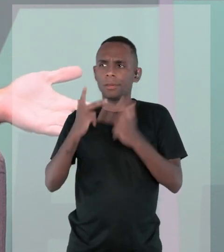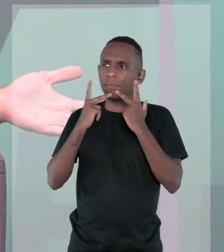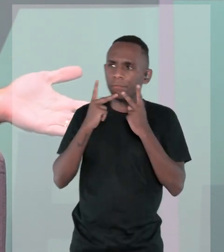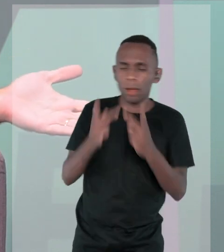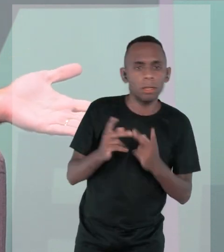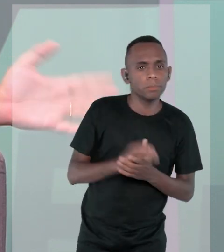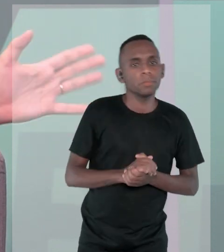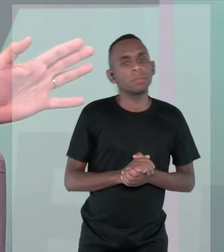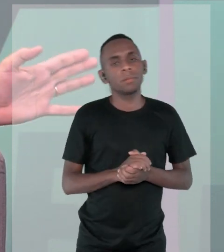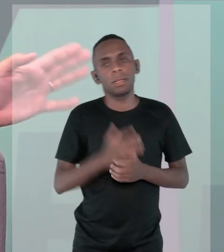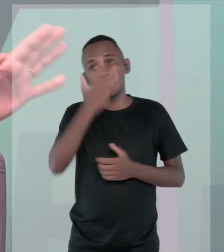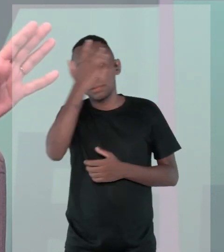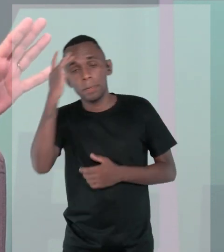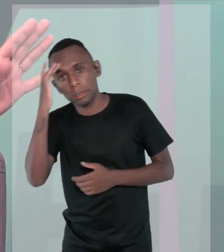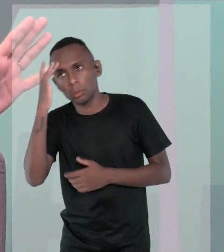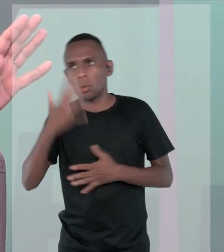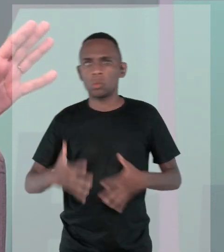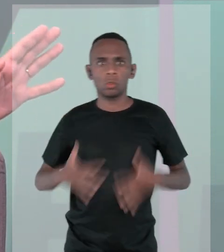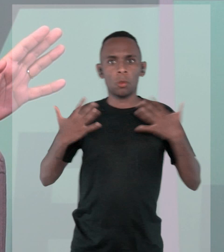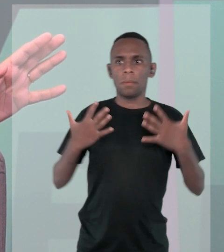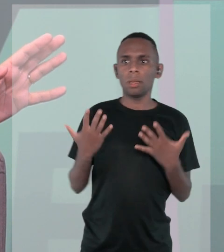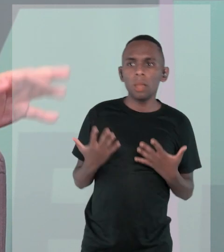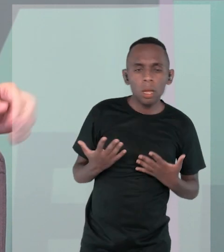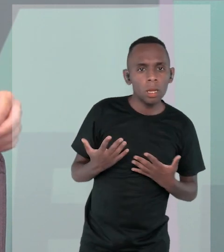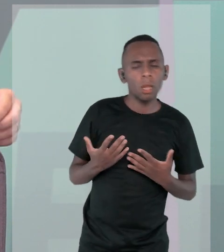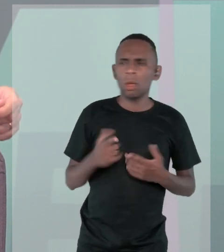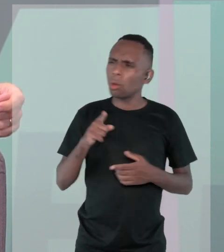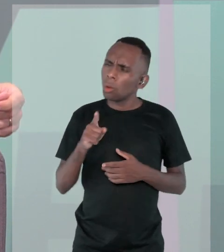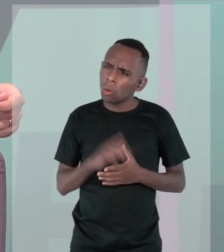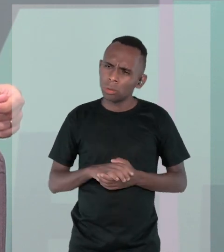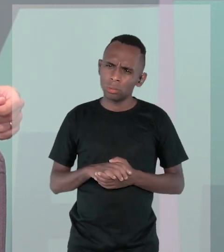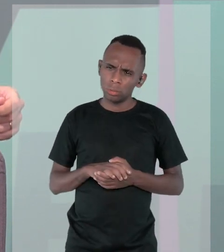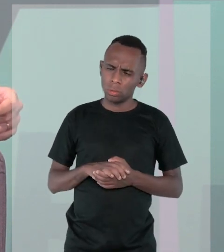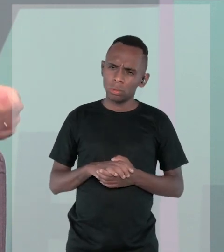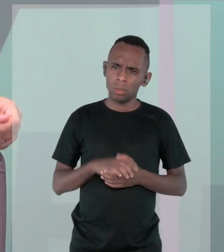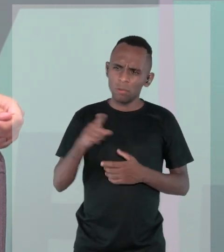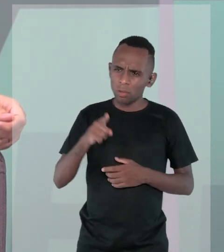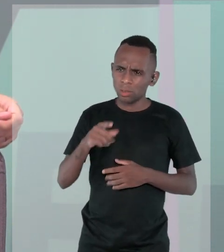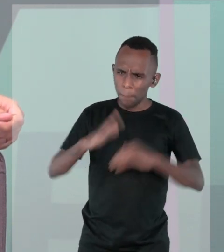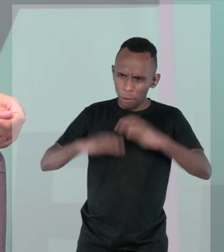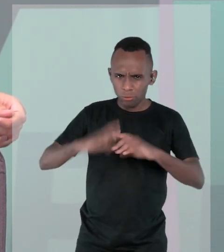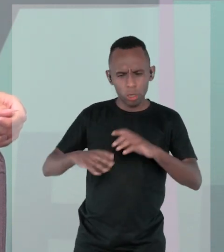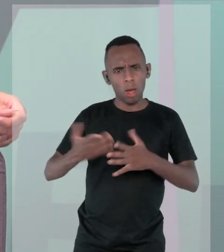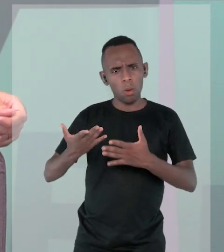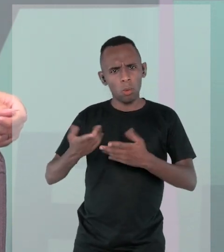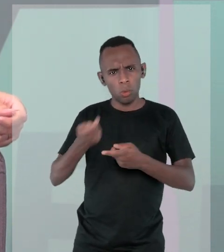falar. E as pessoas começaram a se surpreender. E eles falavam assim, você é jornalista